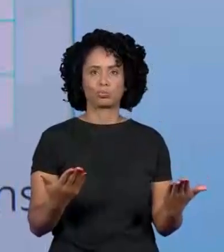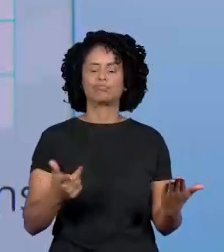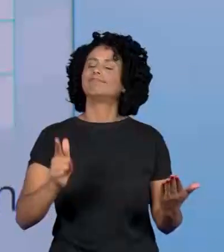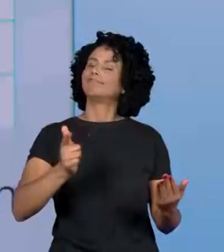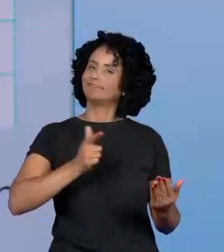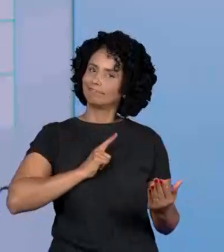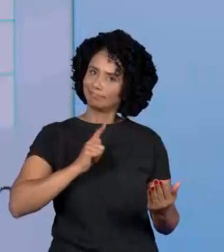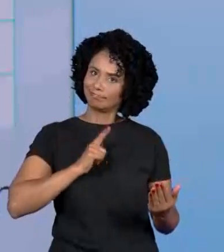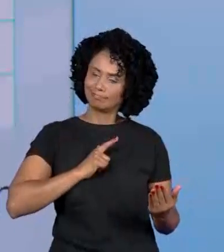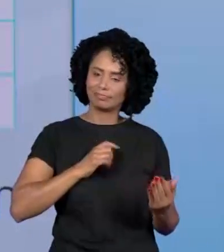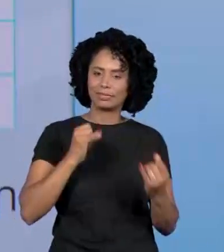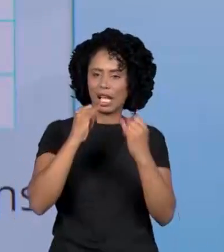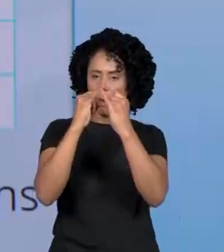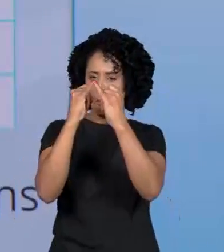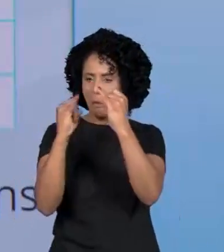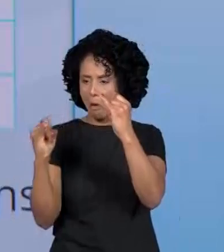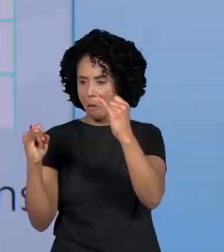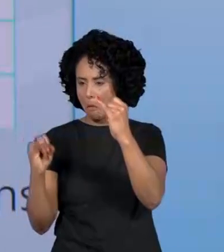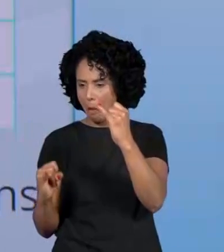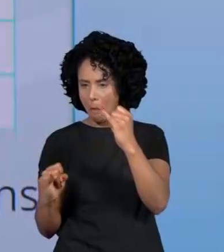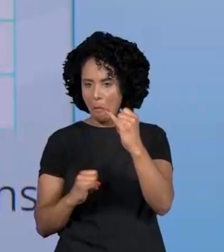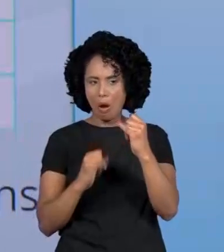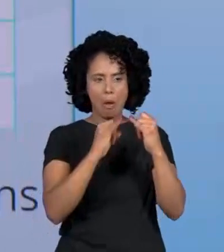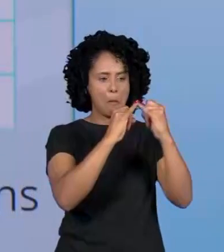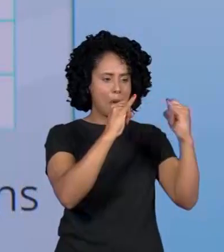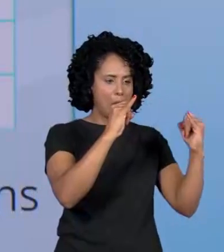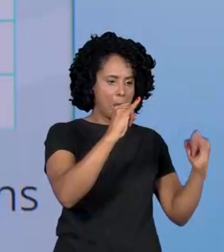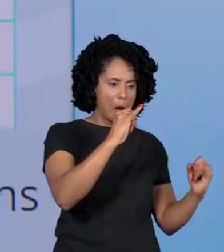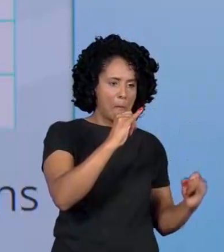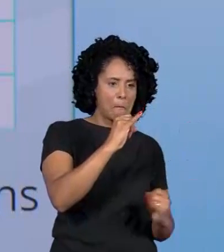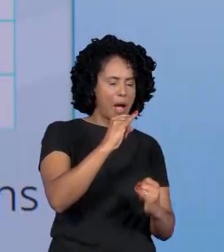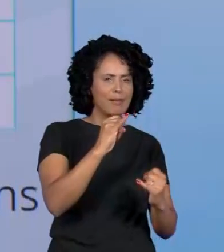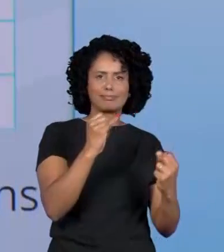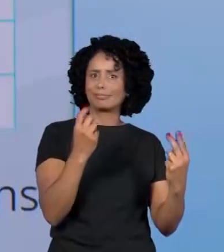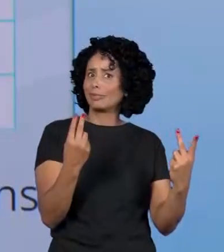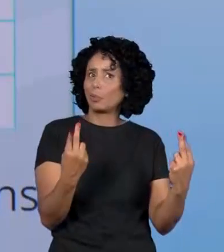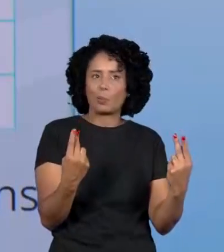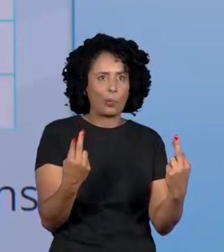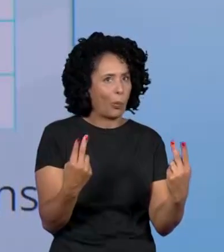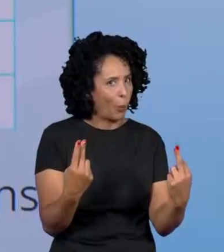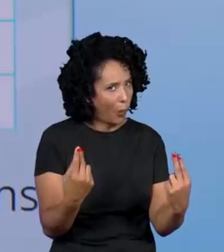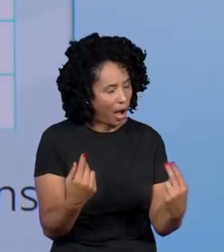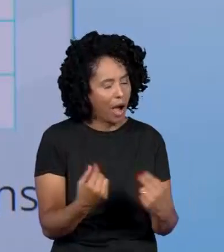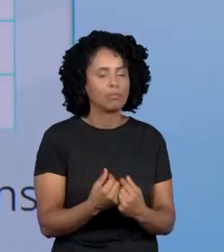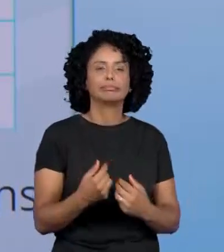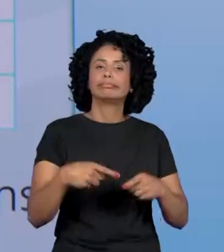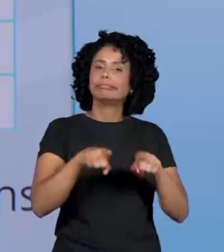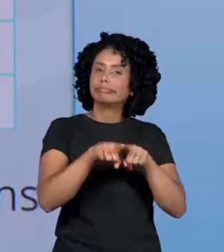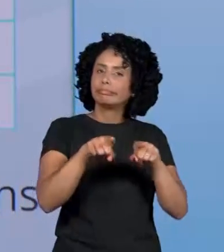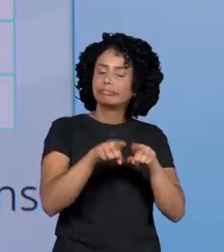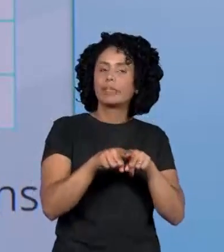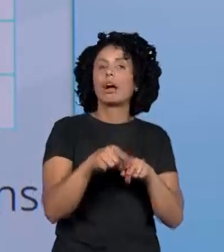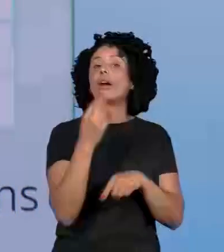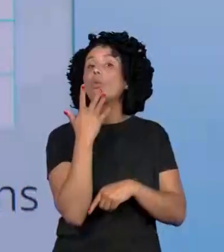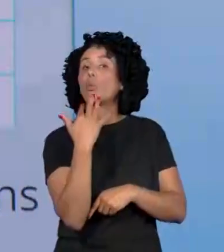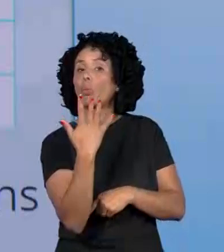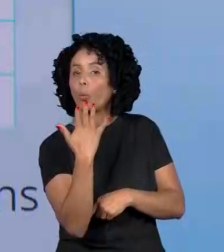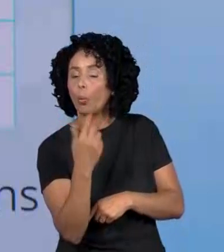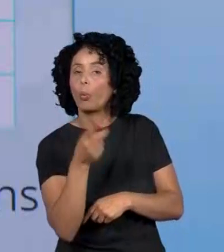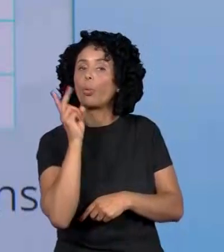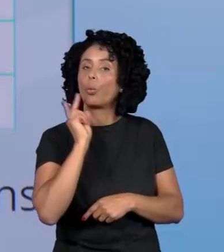quantidade de quadradinhos pintadas, as mesmas diagonais na mesma posição, só